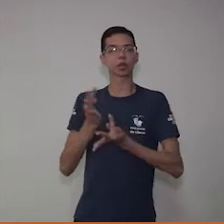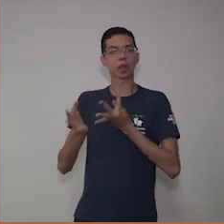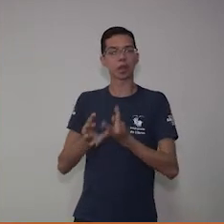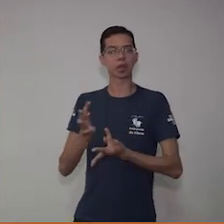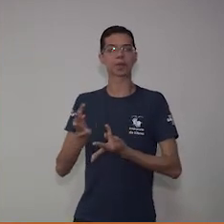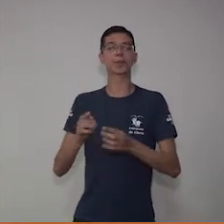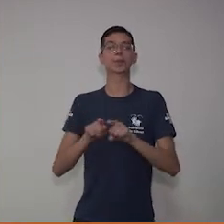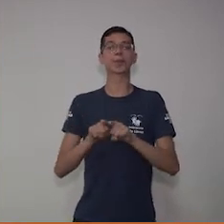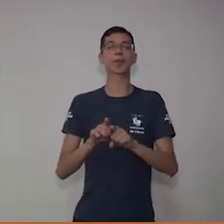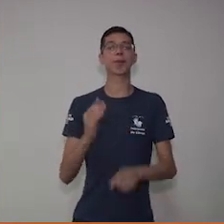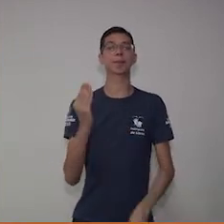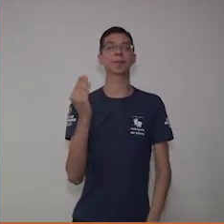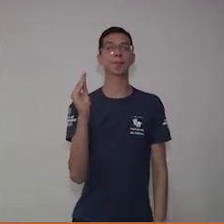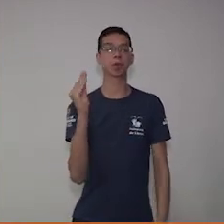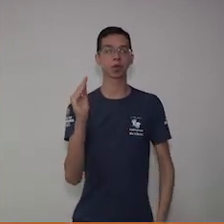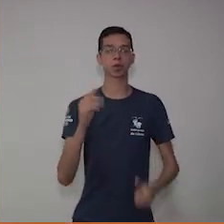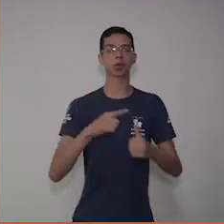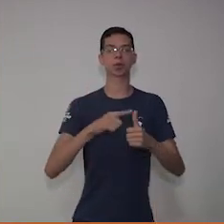biólogos, biomédicos,